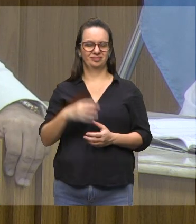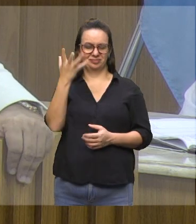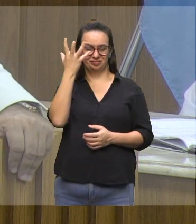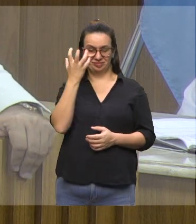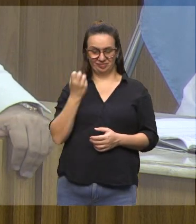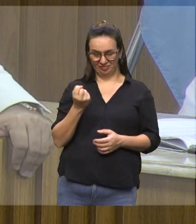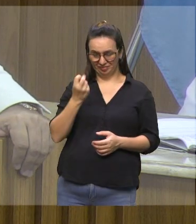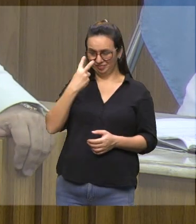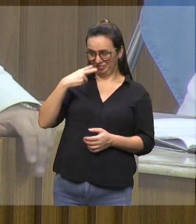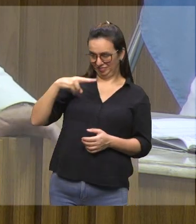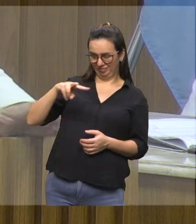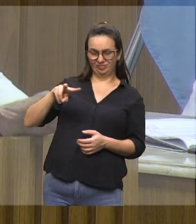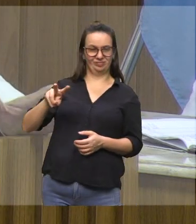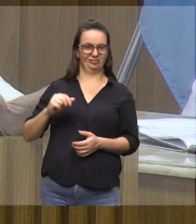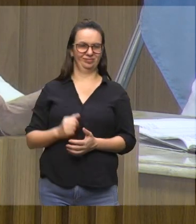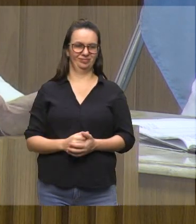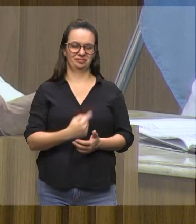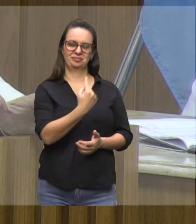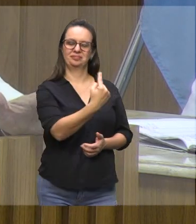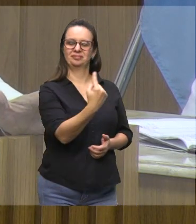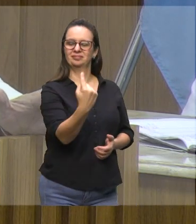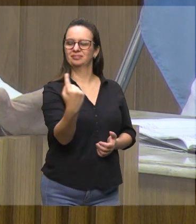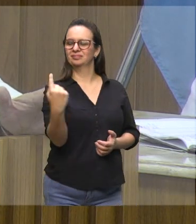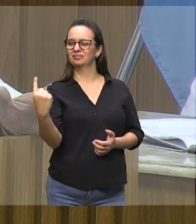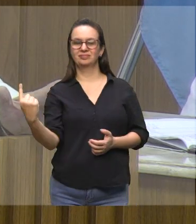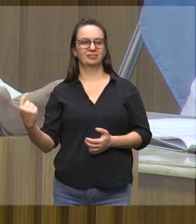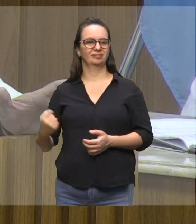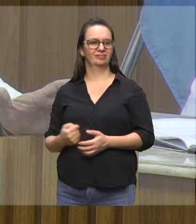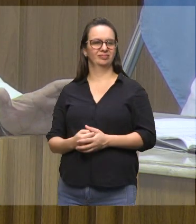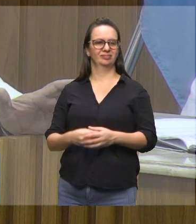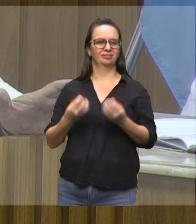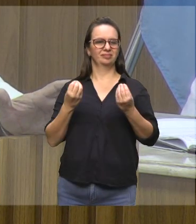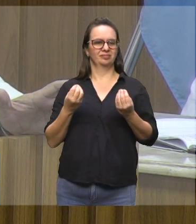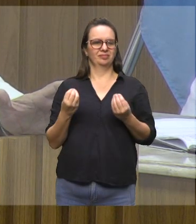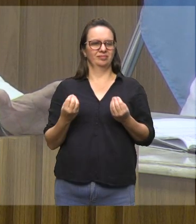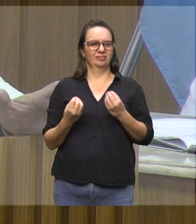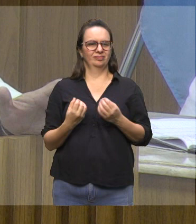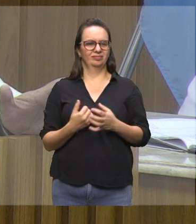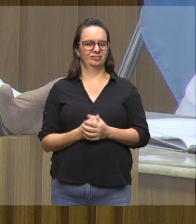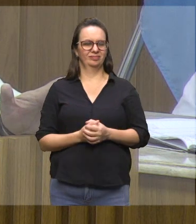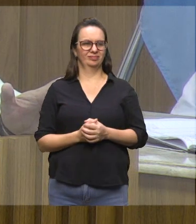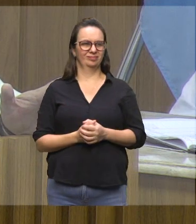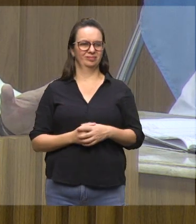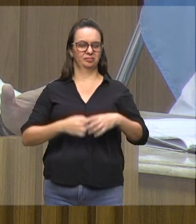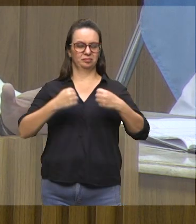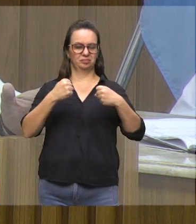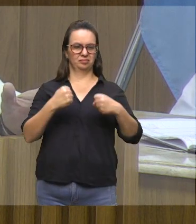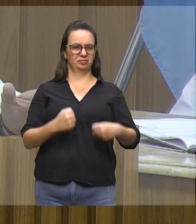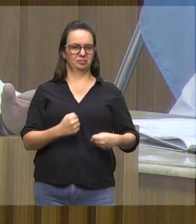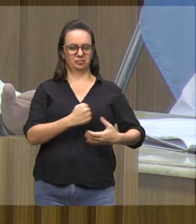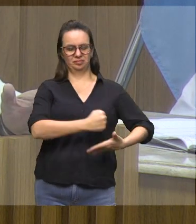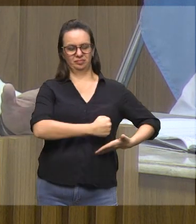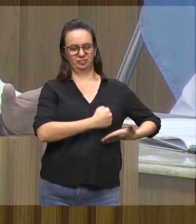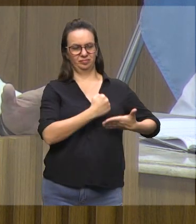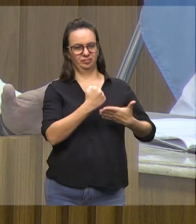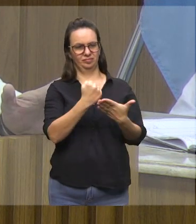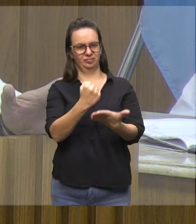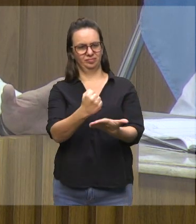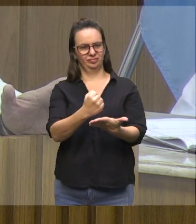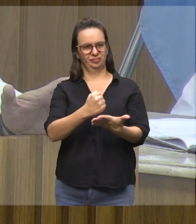causa, cada um da forma que puderam contribuir.